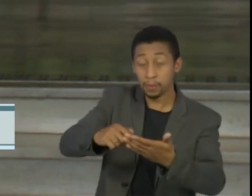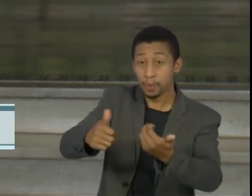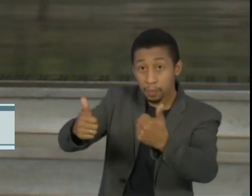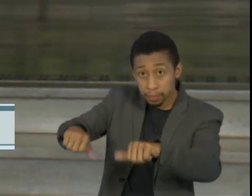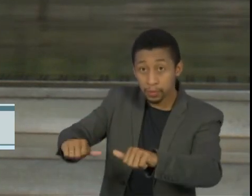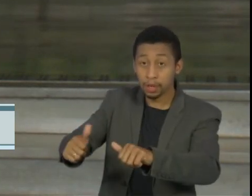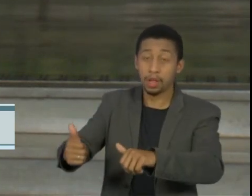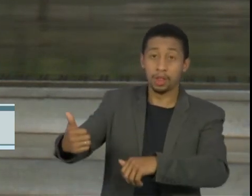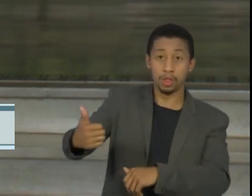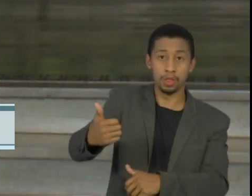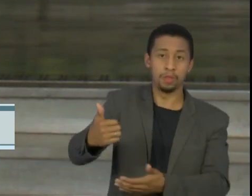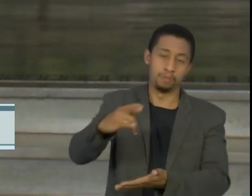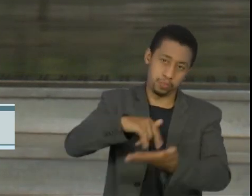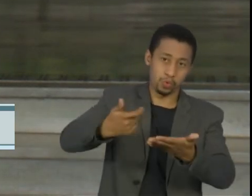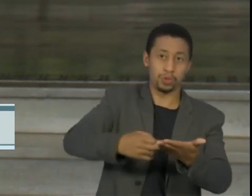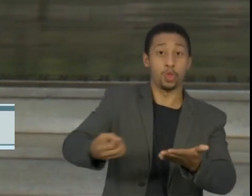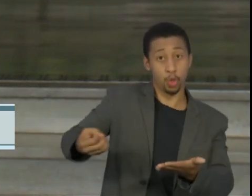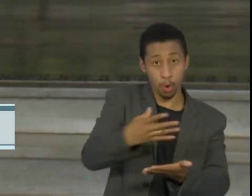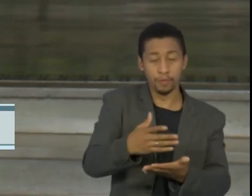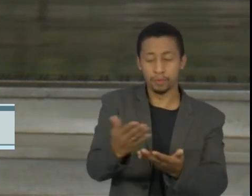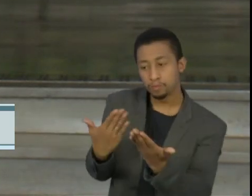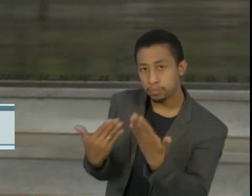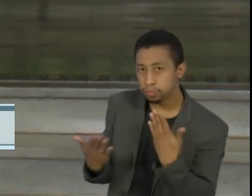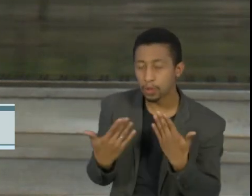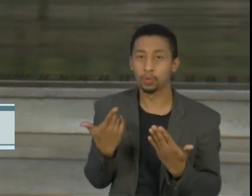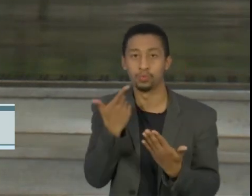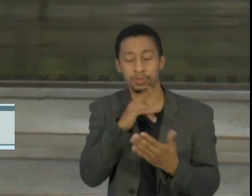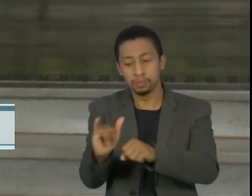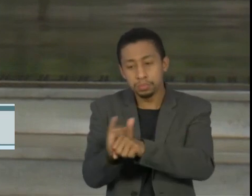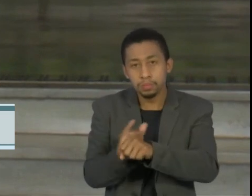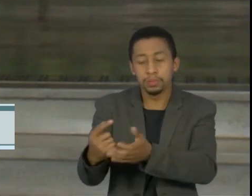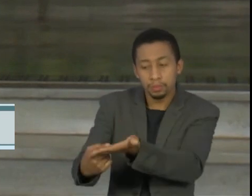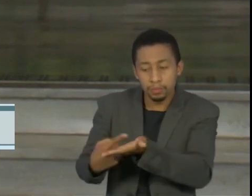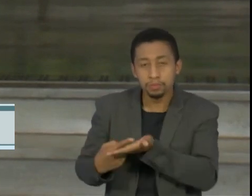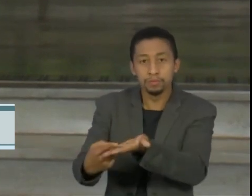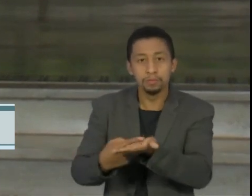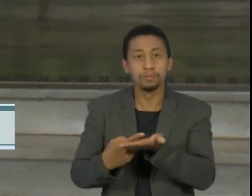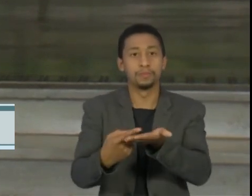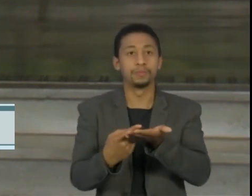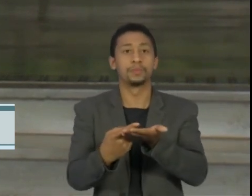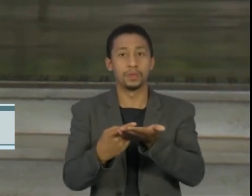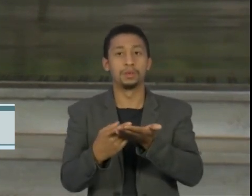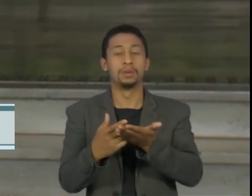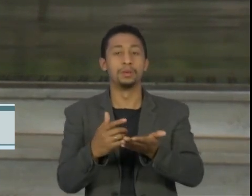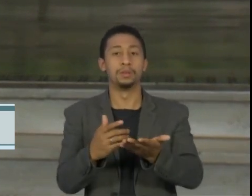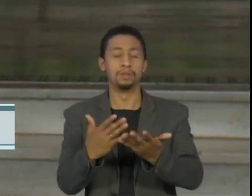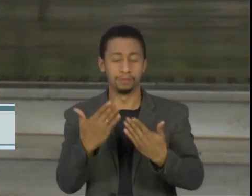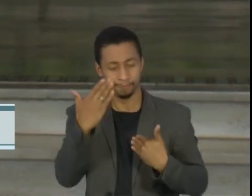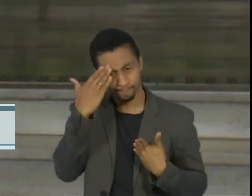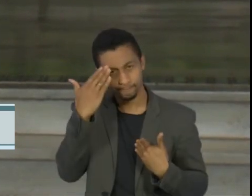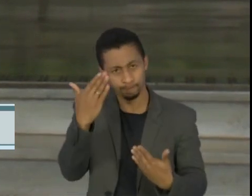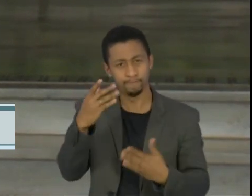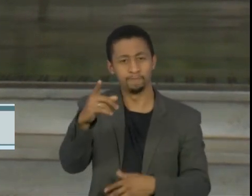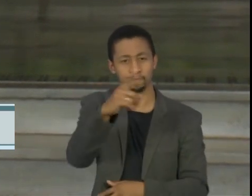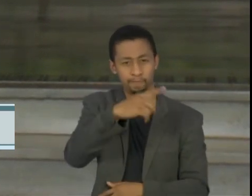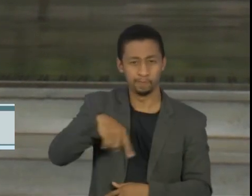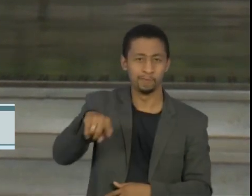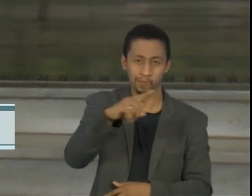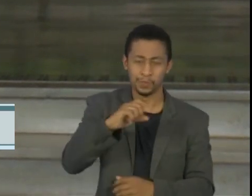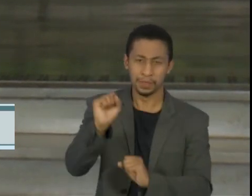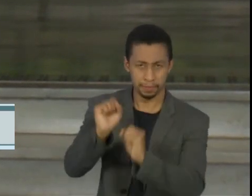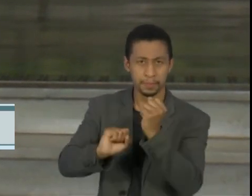em comum acordo, no entendimento e no diálogo com as concessionárias, e quero, na condição de governador, agradecer a todas por terem